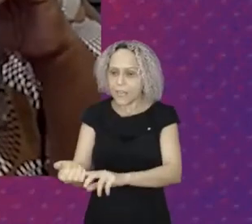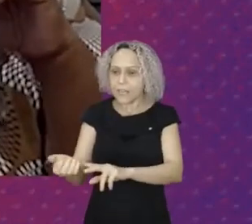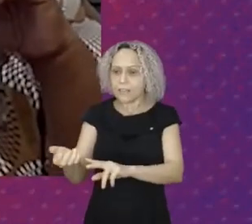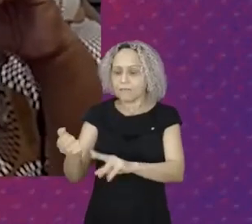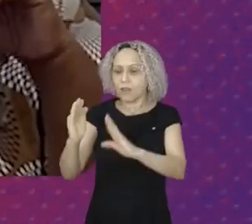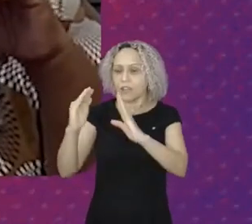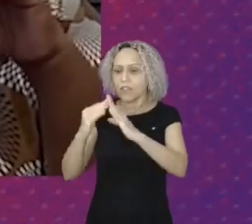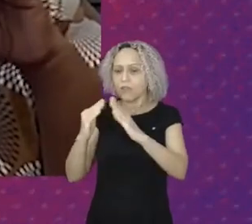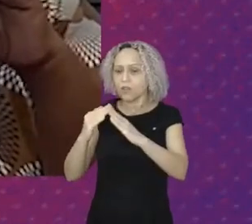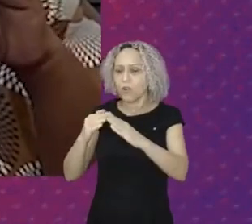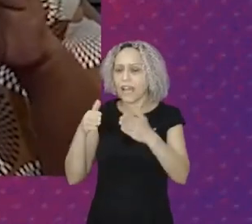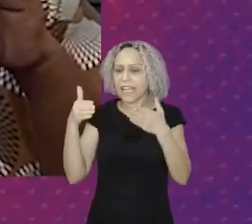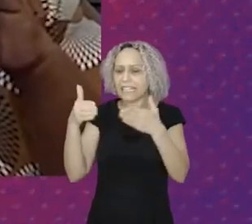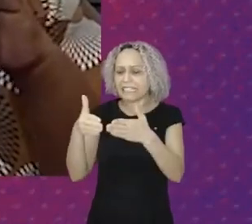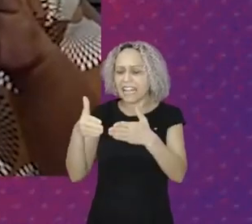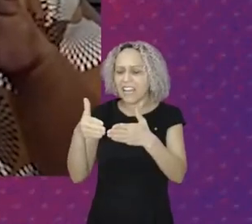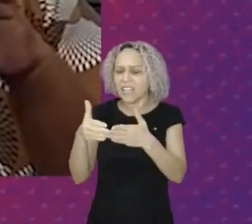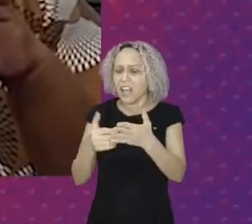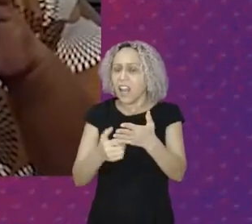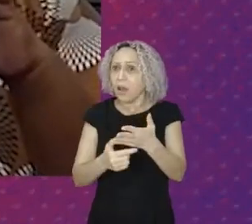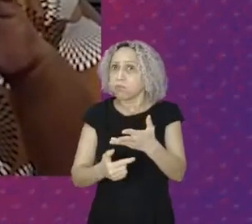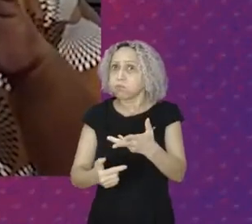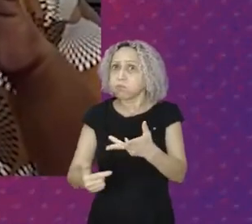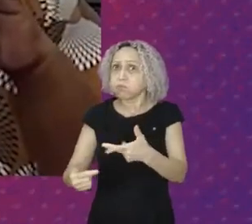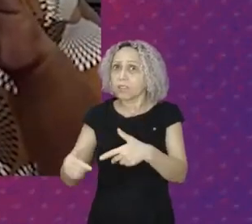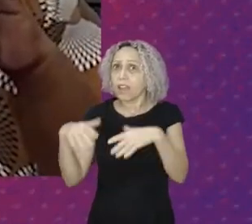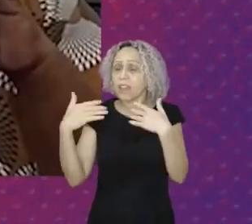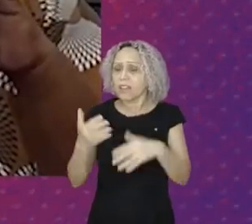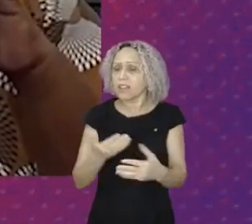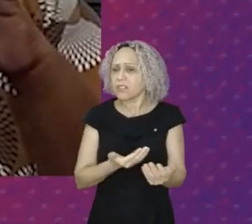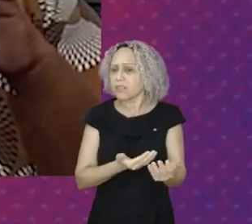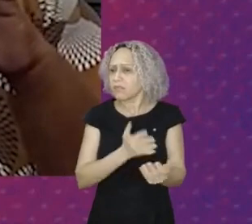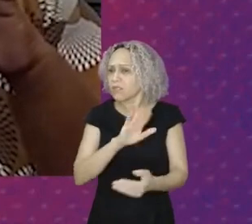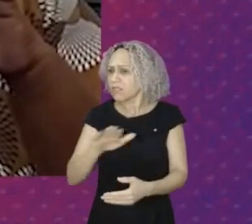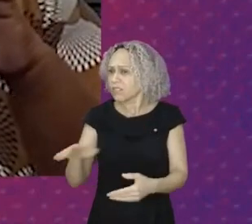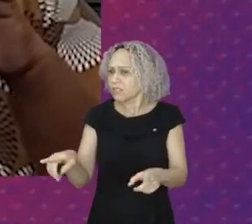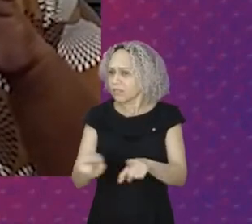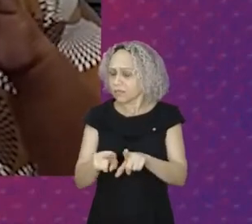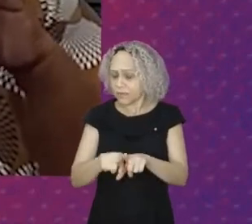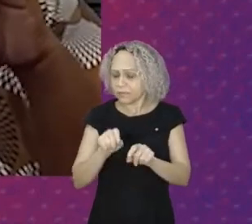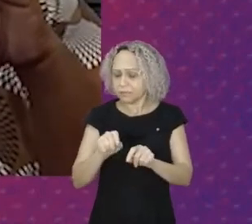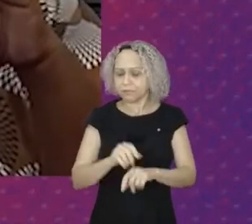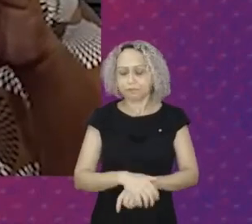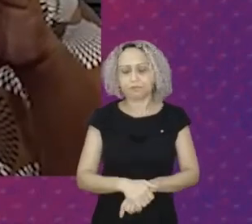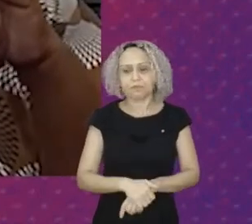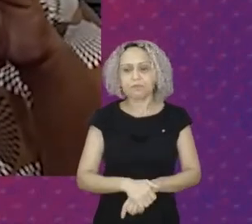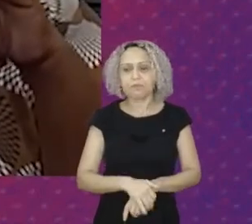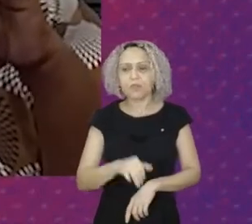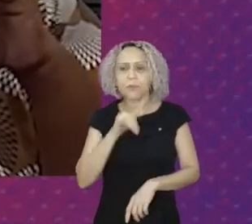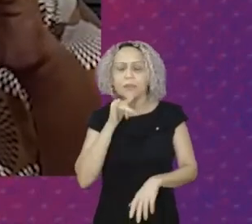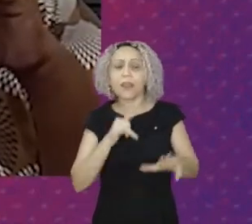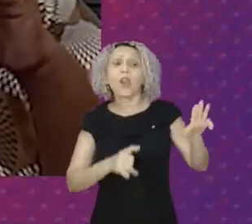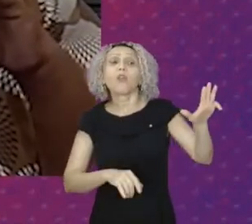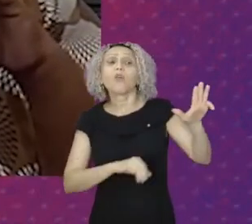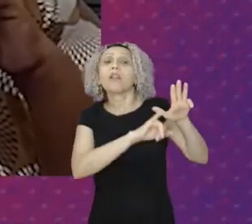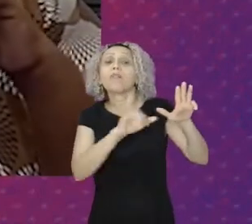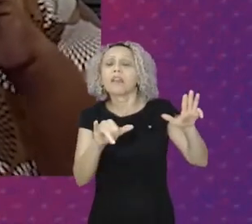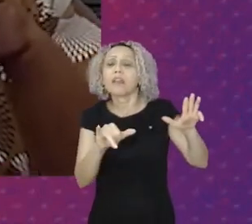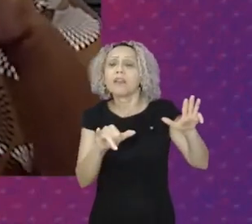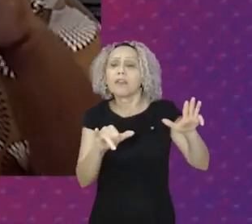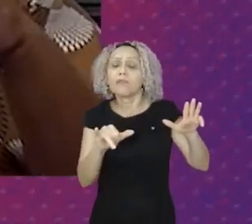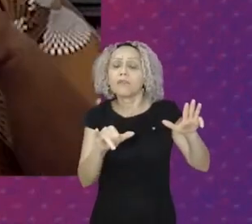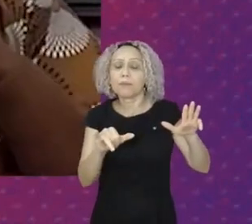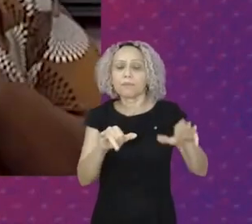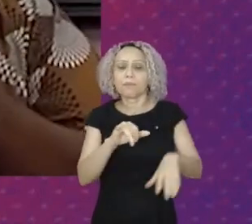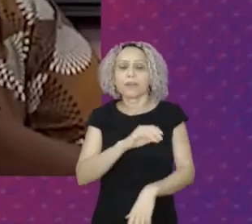vamos homologar a inclusão de história e cultura dos africanos e dos afro-brasileiros nos currículos escolares.